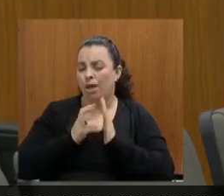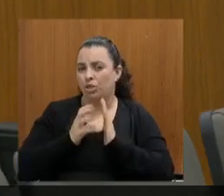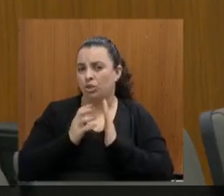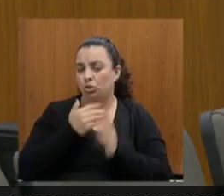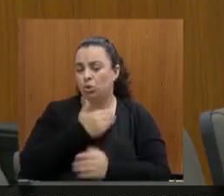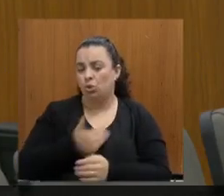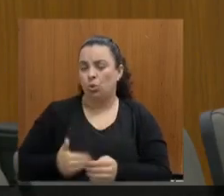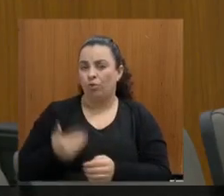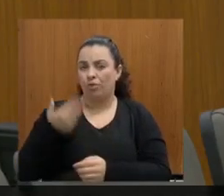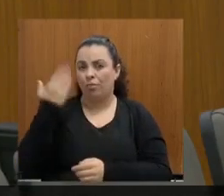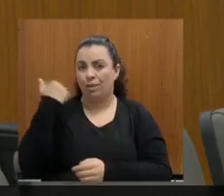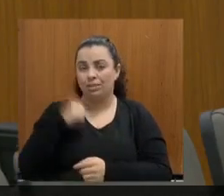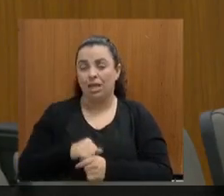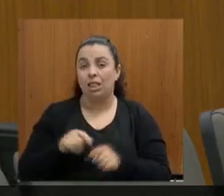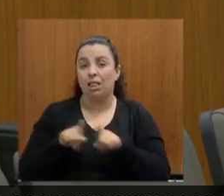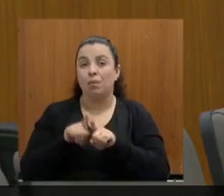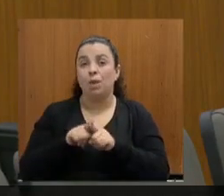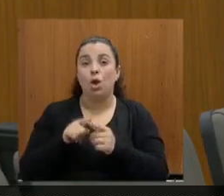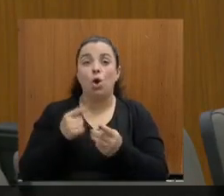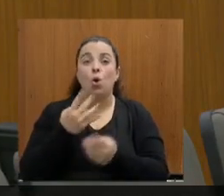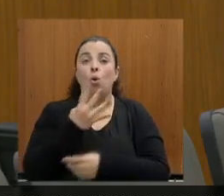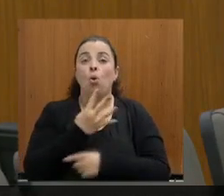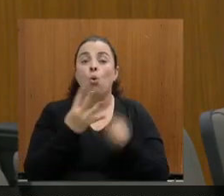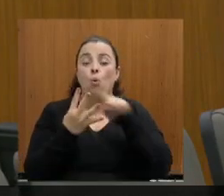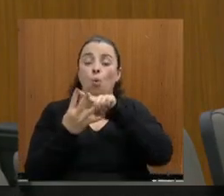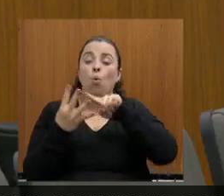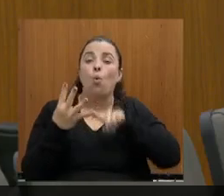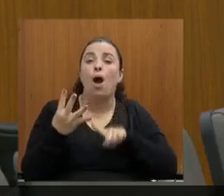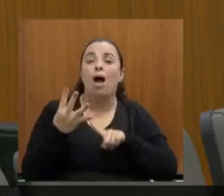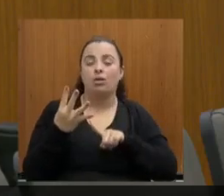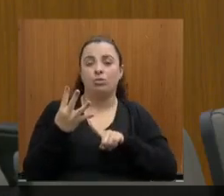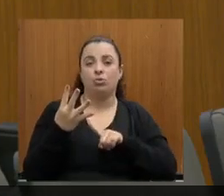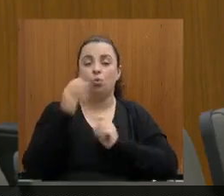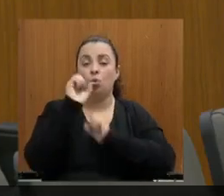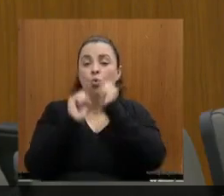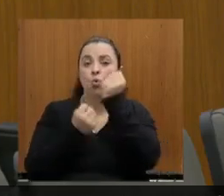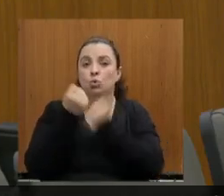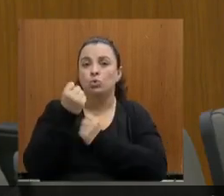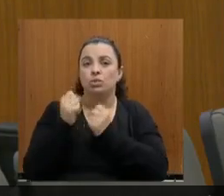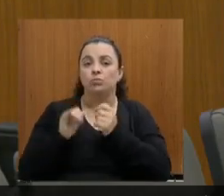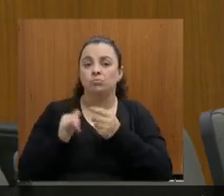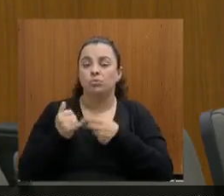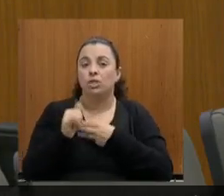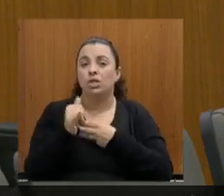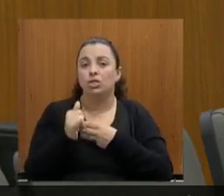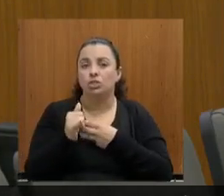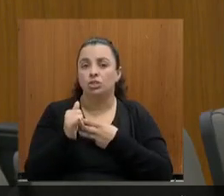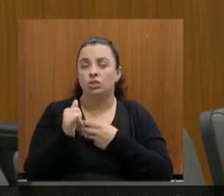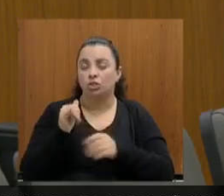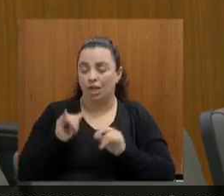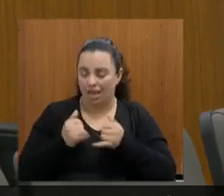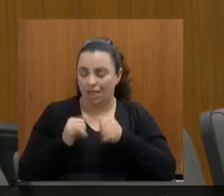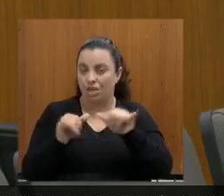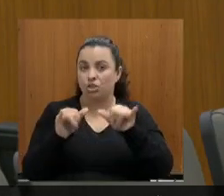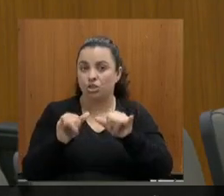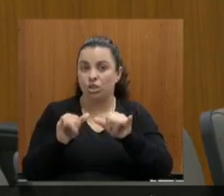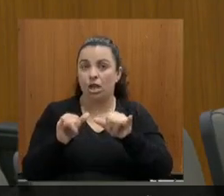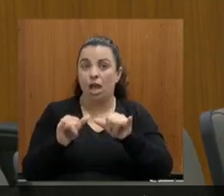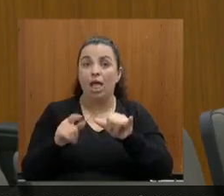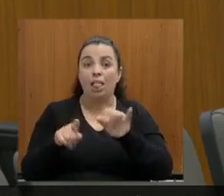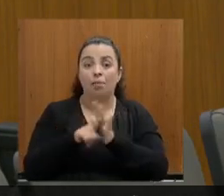passado quatro usinas da Cemig gente e essa empresa sobreviveu com categoria